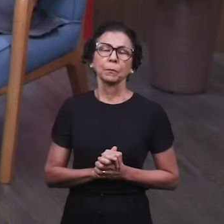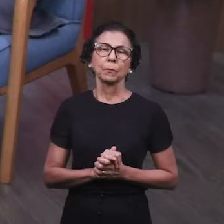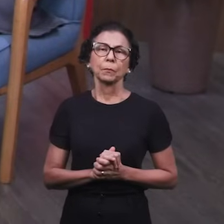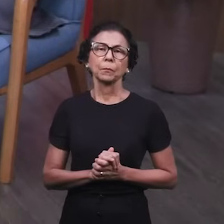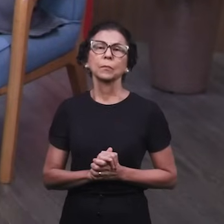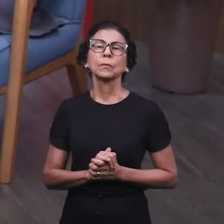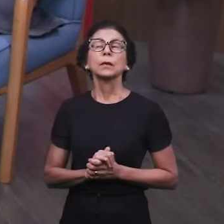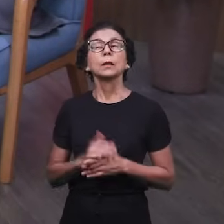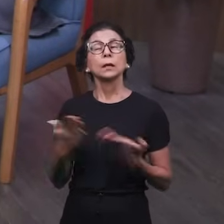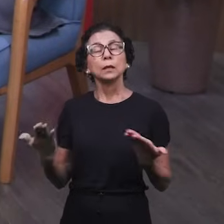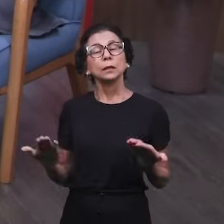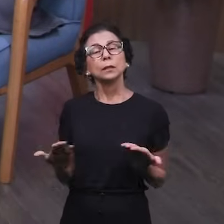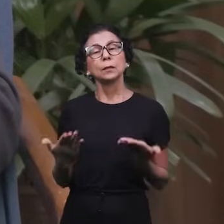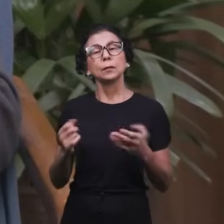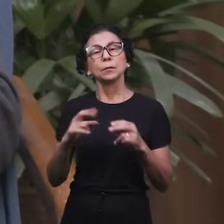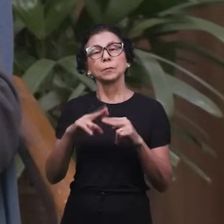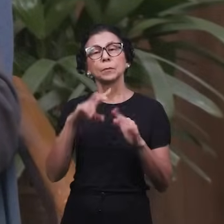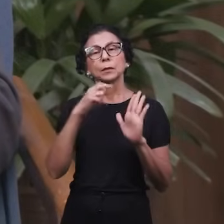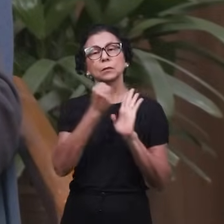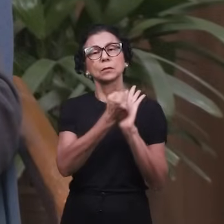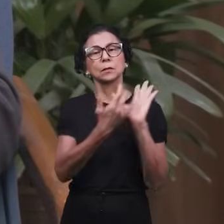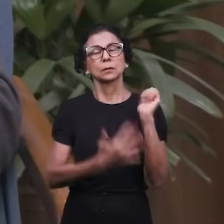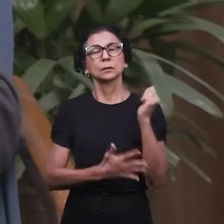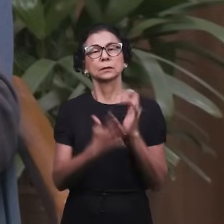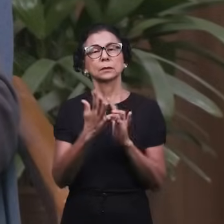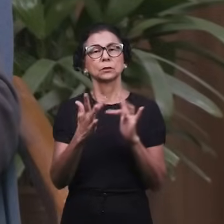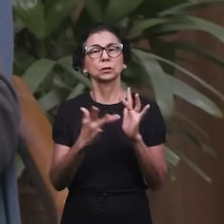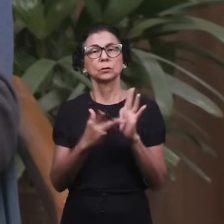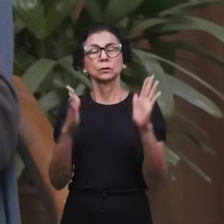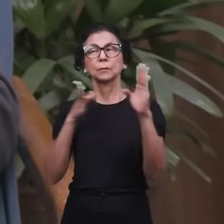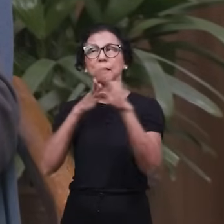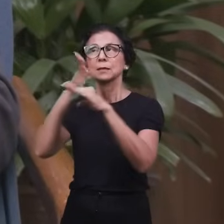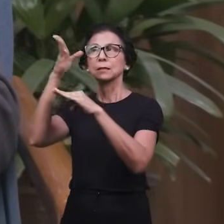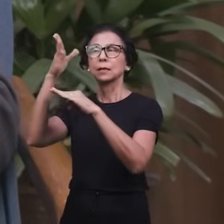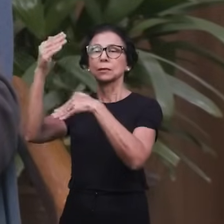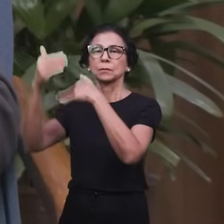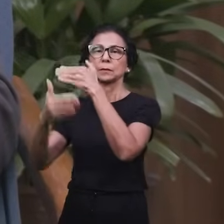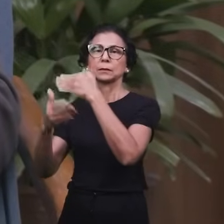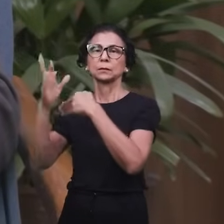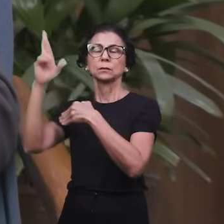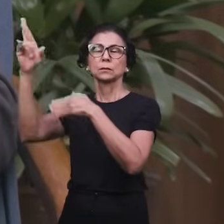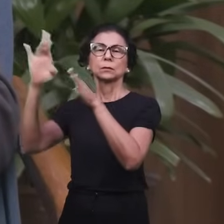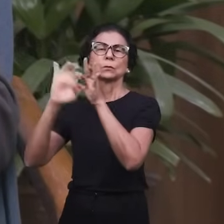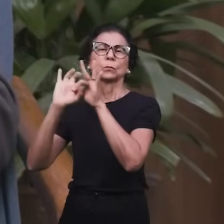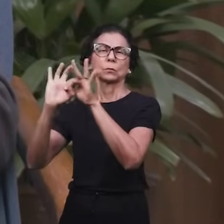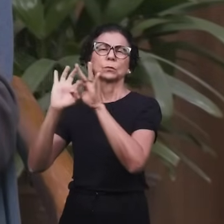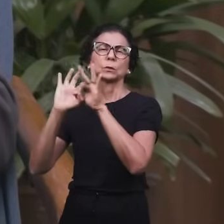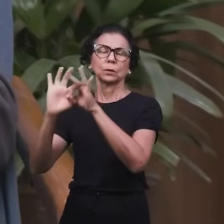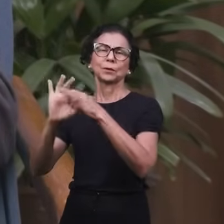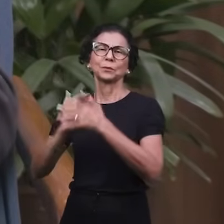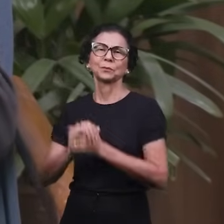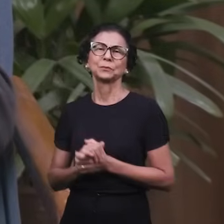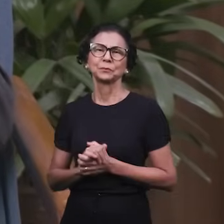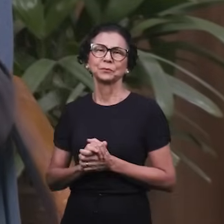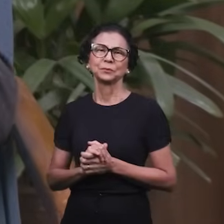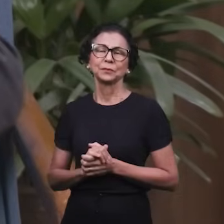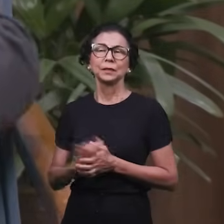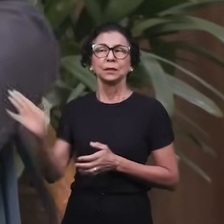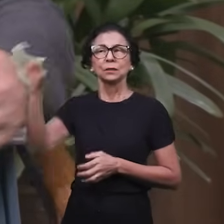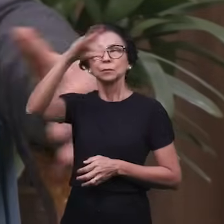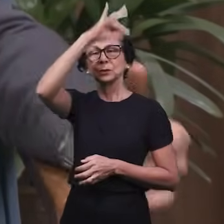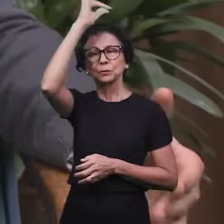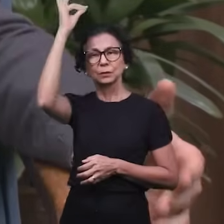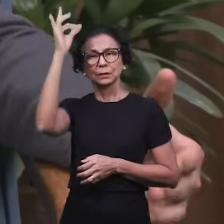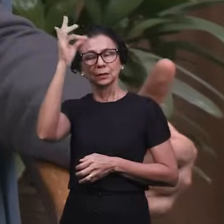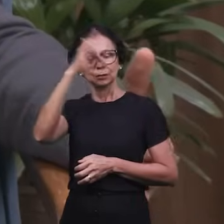nós temos acesso à presença do Senhor e para termos efetiva comunhão com Ele. e recebereis o dom do Espírito Santo. Então, o dom do Espírito